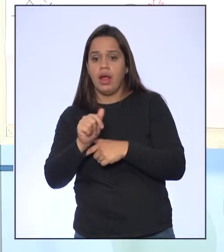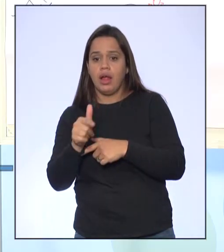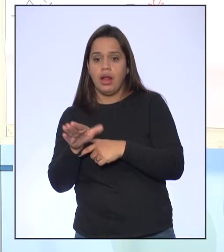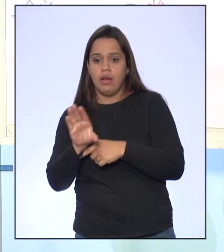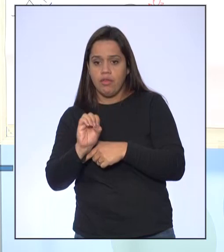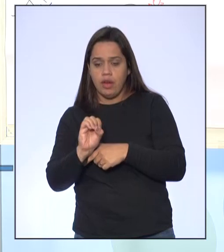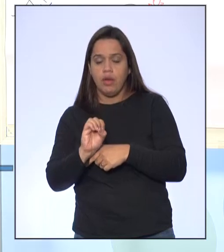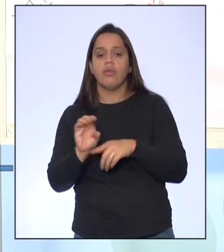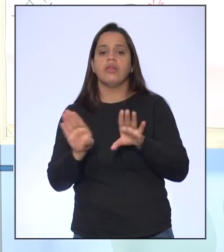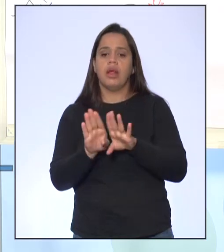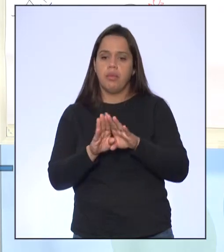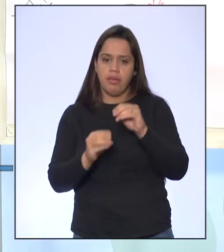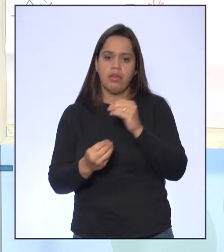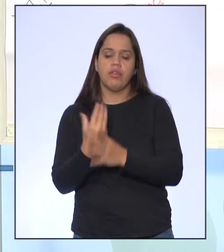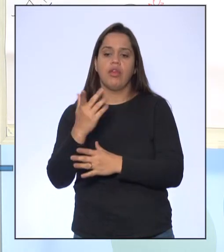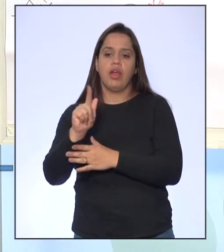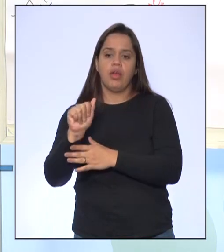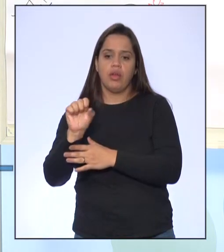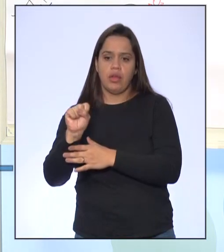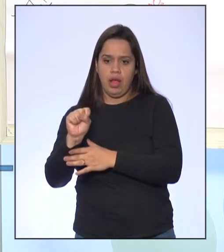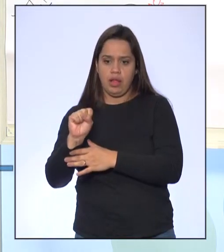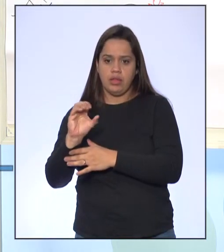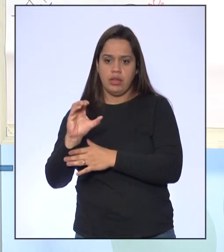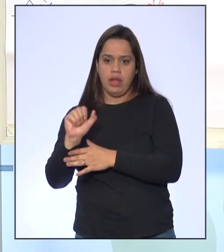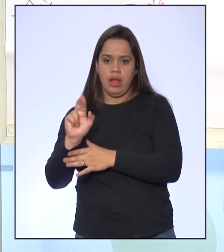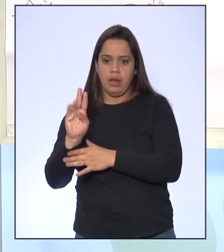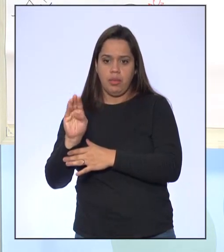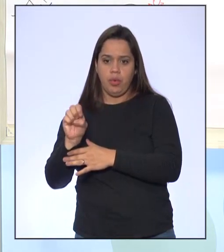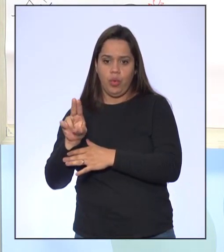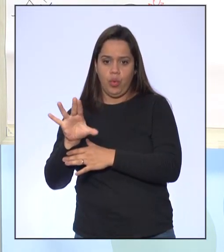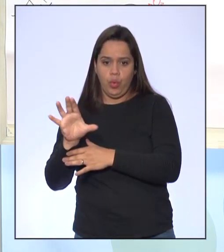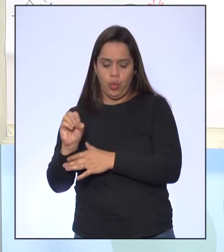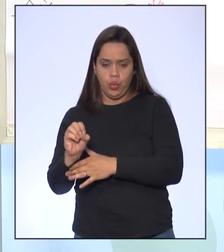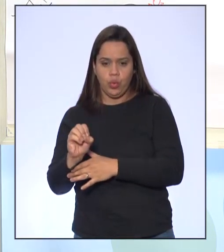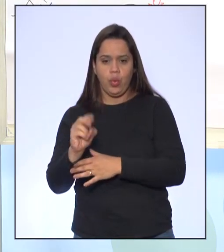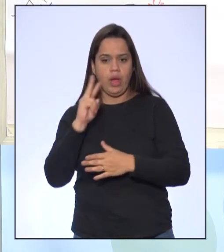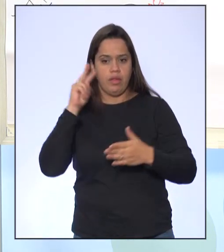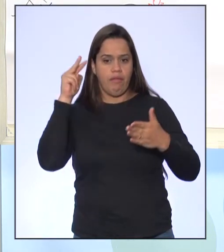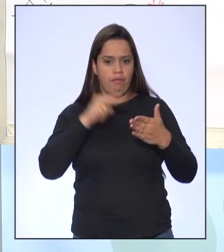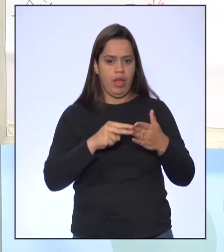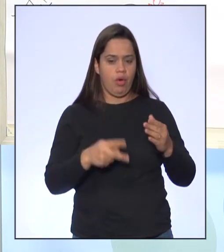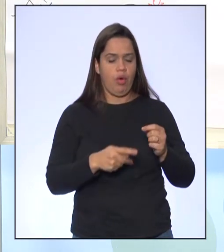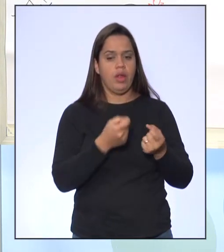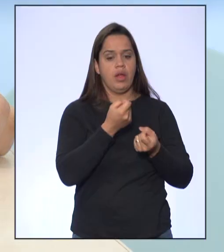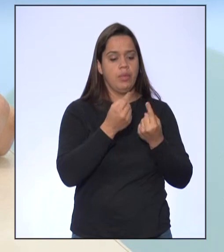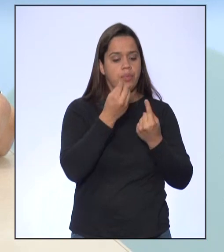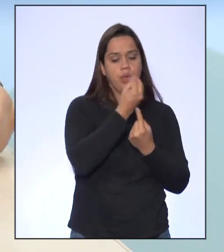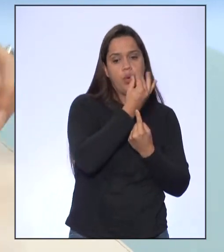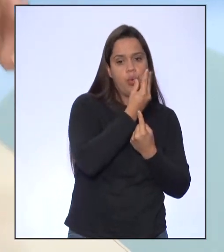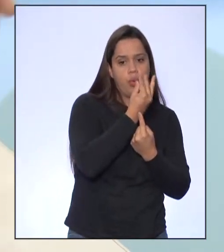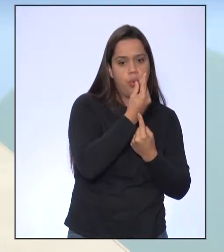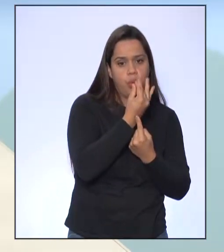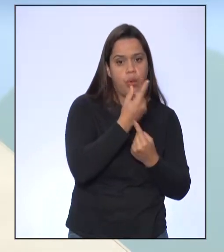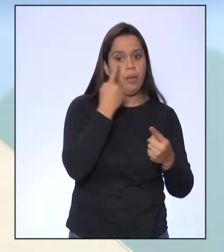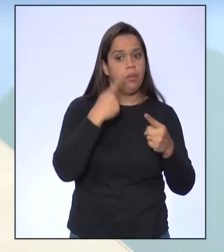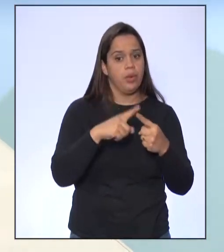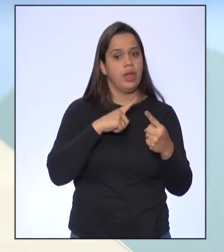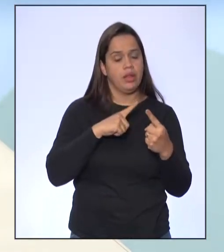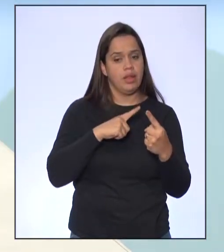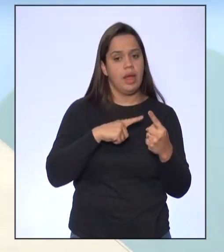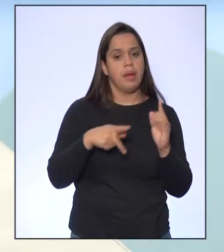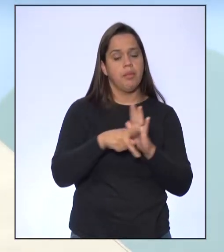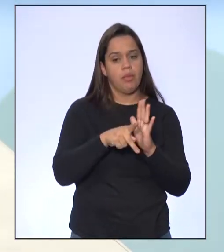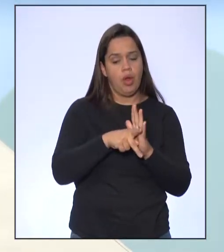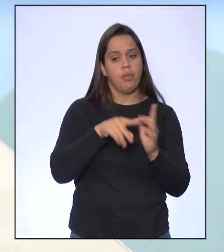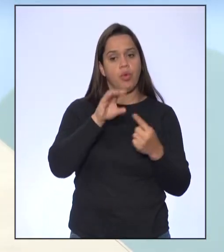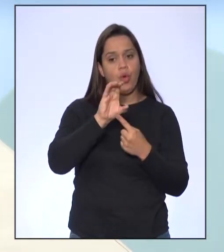gás carbônico, né, da queima. Então é o seguinte, professora, não está acontecendo nada, está só pegando fogo. Sim, porque eu tenho o combustível e o comburente. E